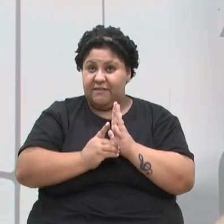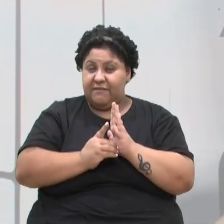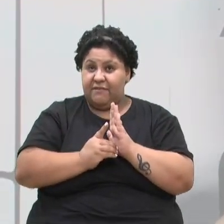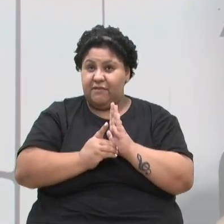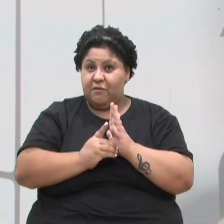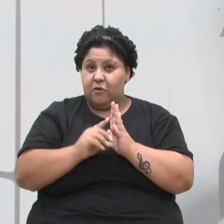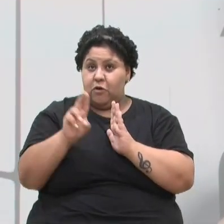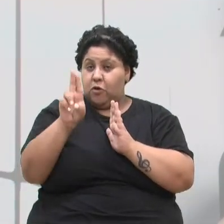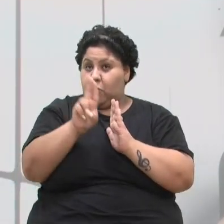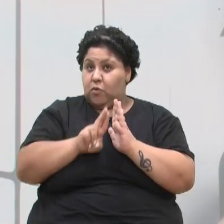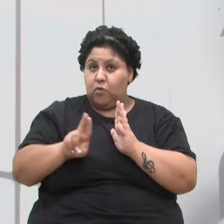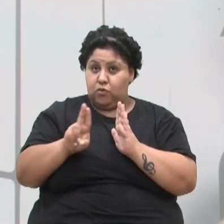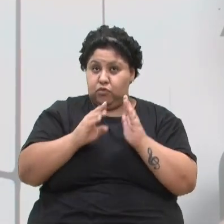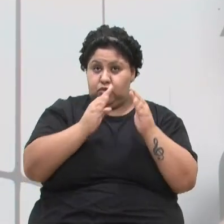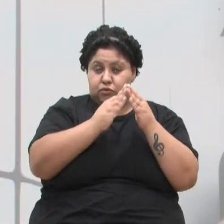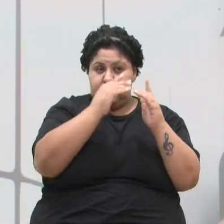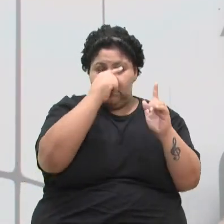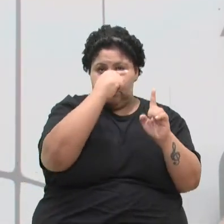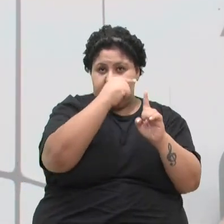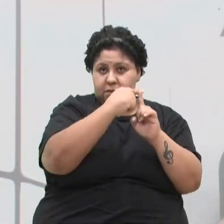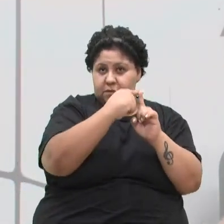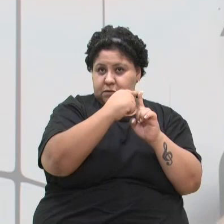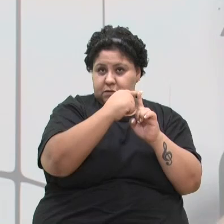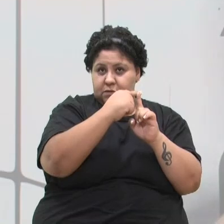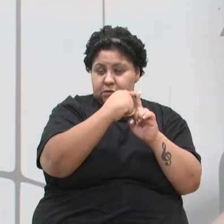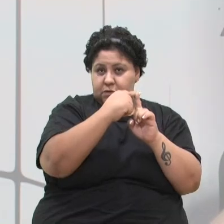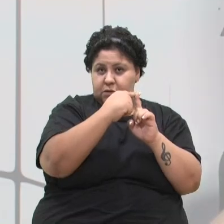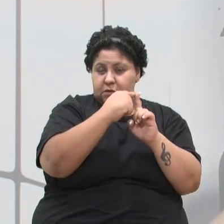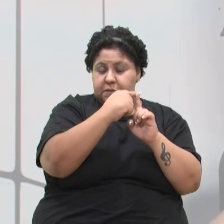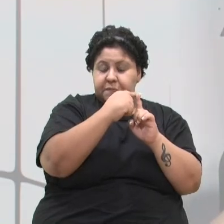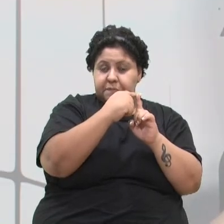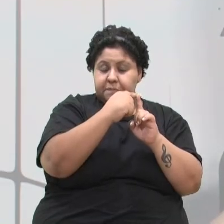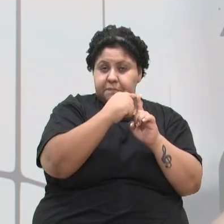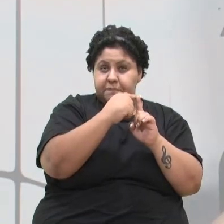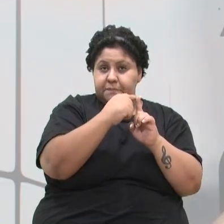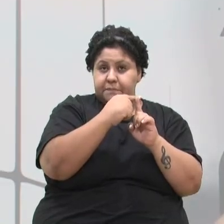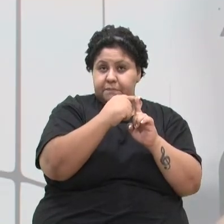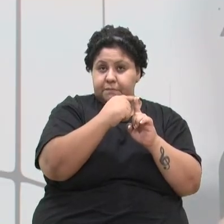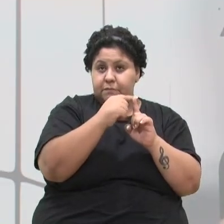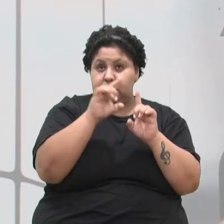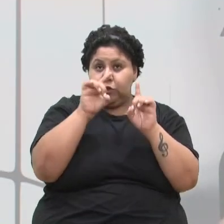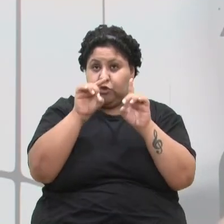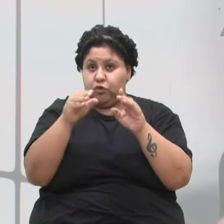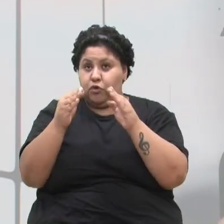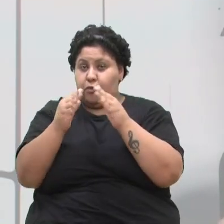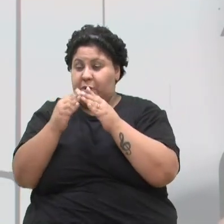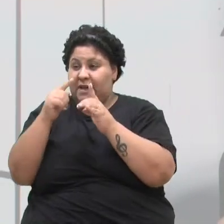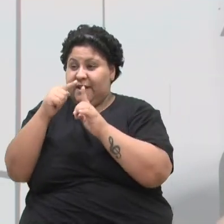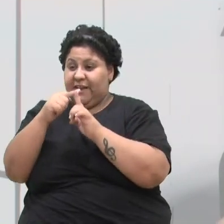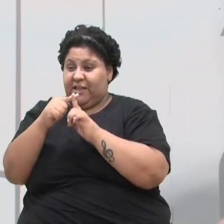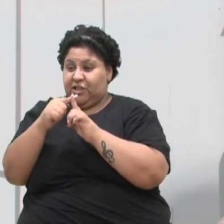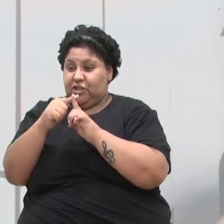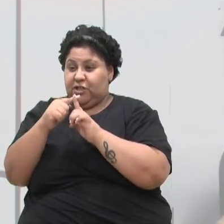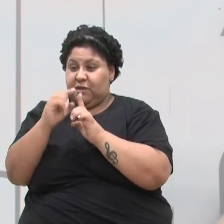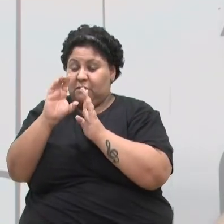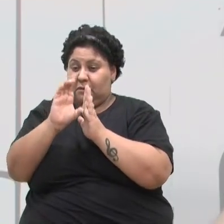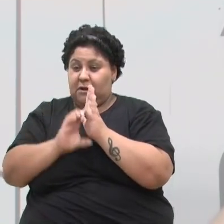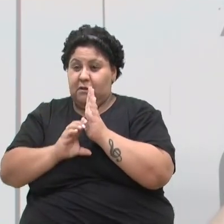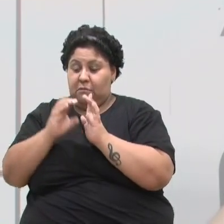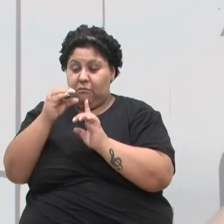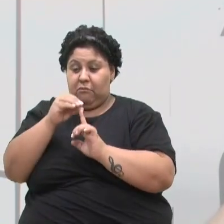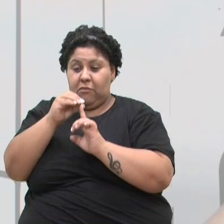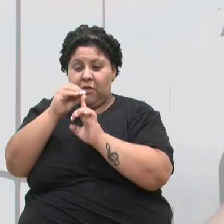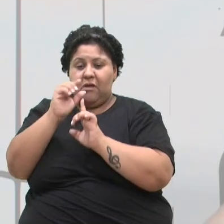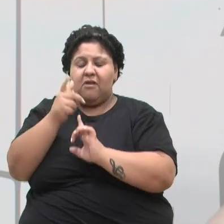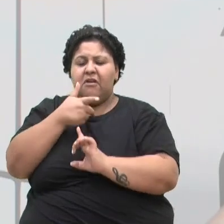determinando o uso das capelas, ou seja, na jurisdição da Mitra. E esse documento, ao nosso ver,